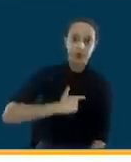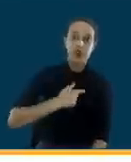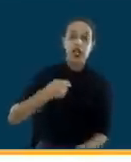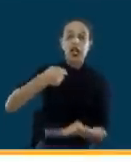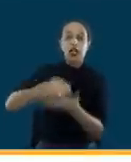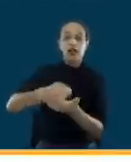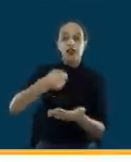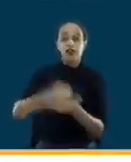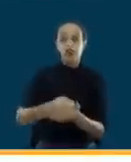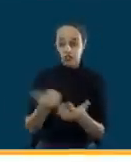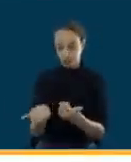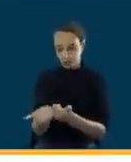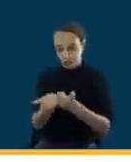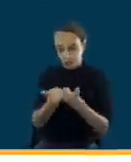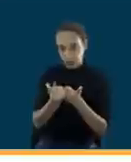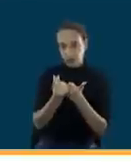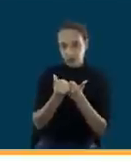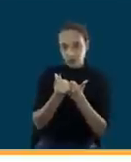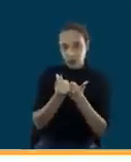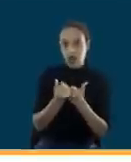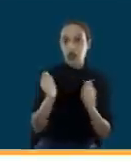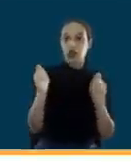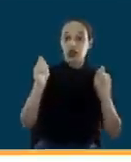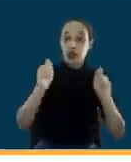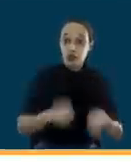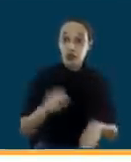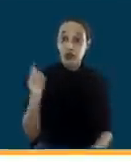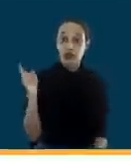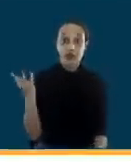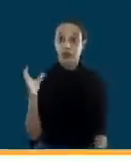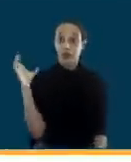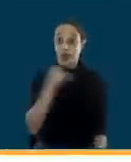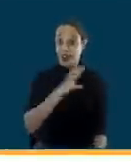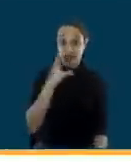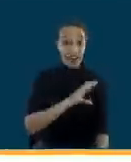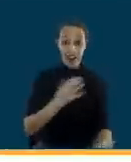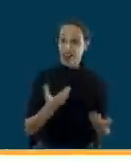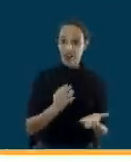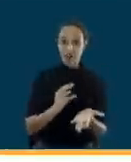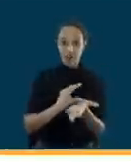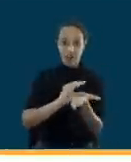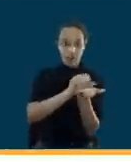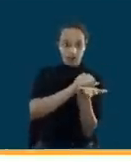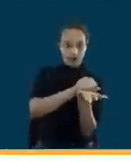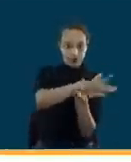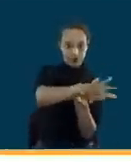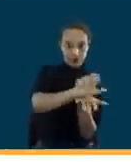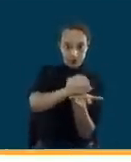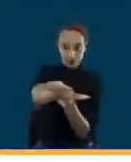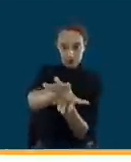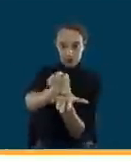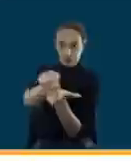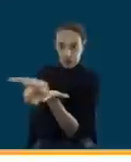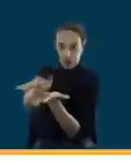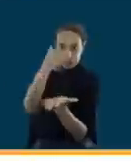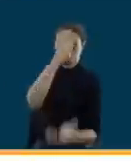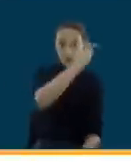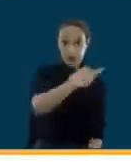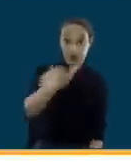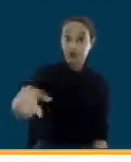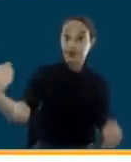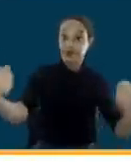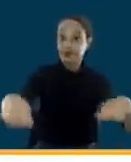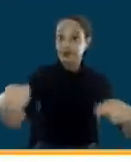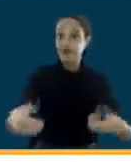auxílio possa, de forma muito rápida, chegar às pessoas que nesse momento precisam. É muito verdade quando